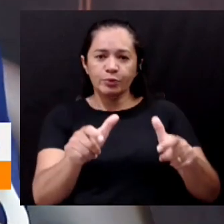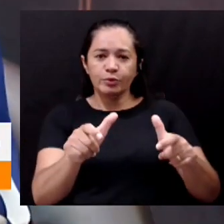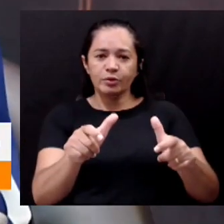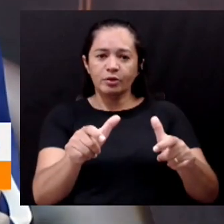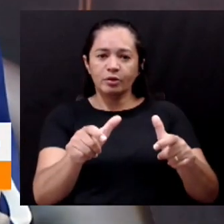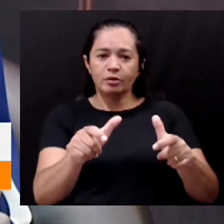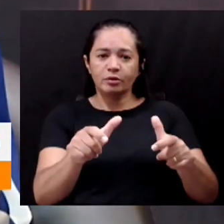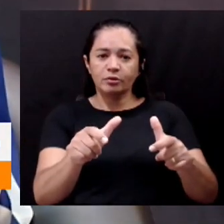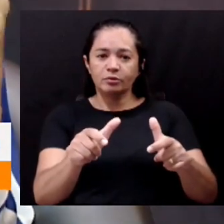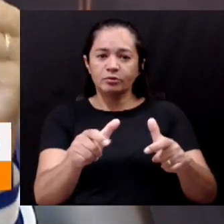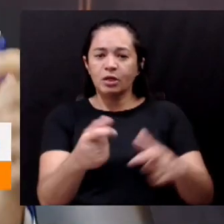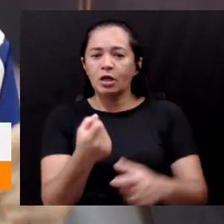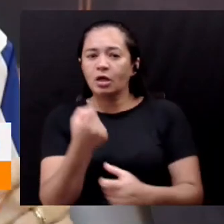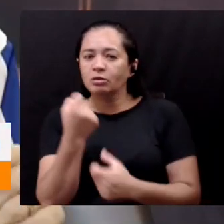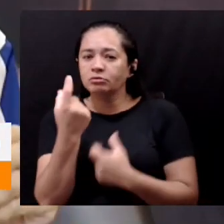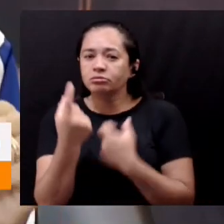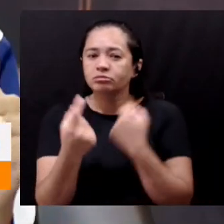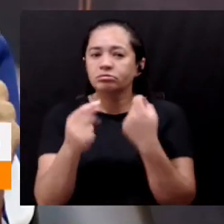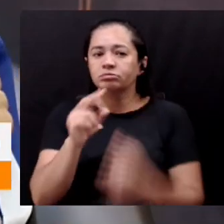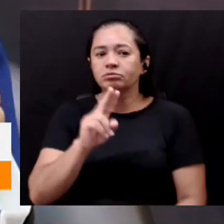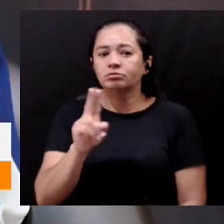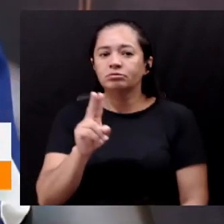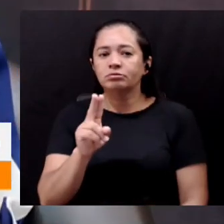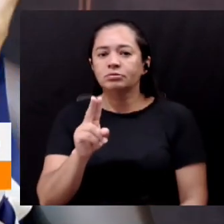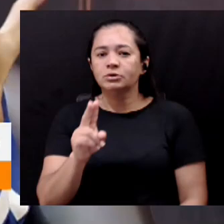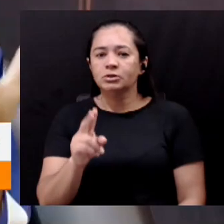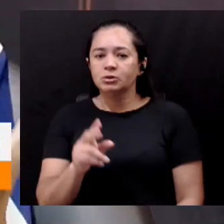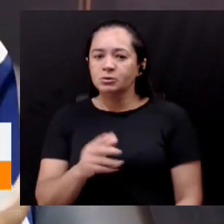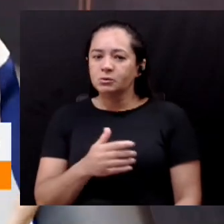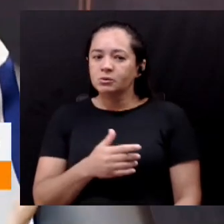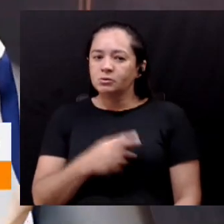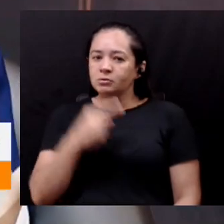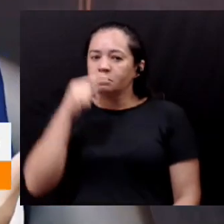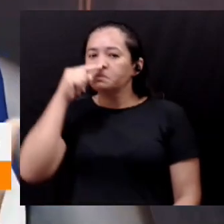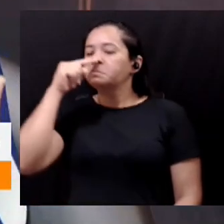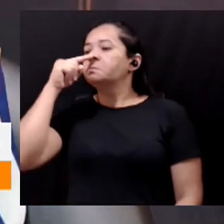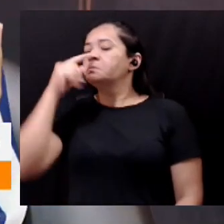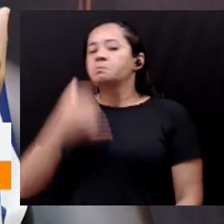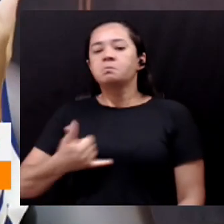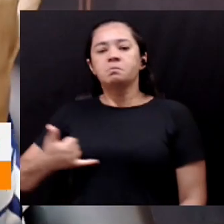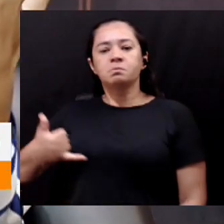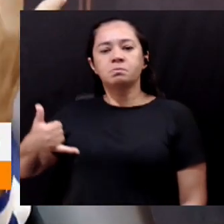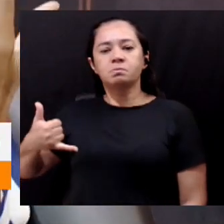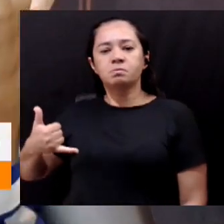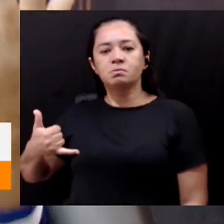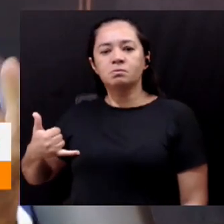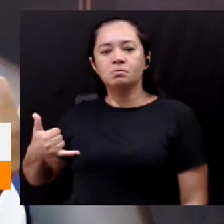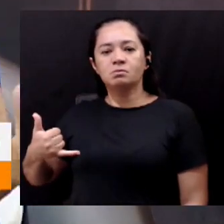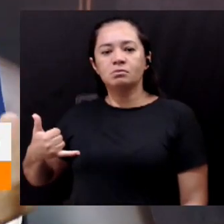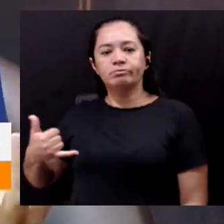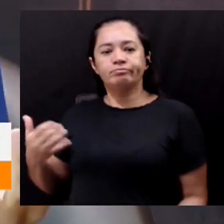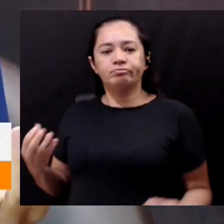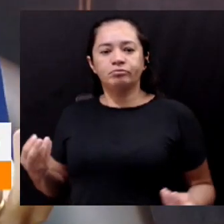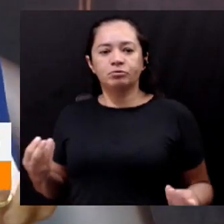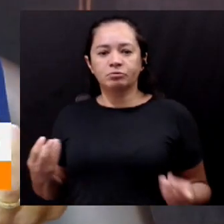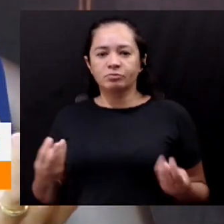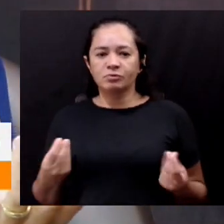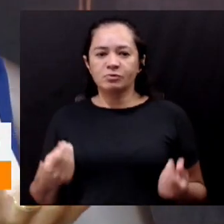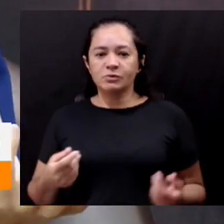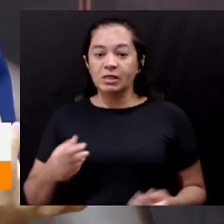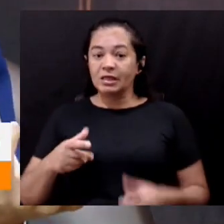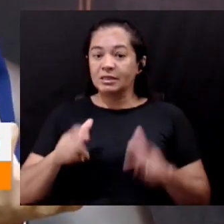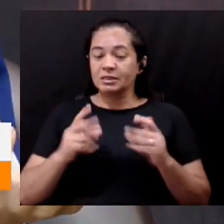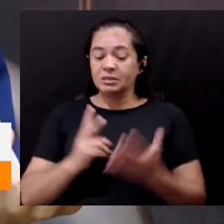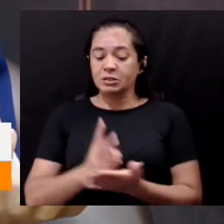aqui, então, a coisa mais da arrogância, a coisa mais do se achar, né, a Sim. coisa de estar num lugar de poder e